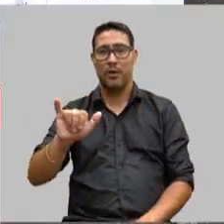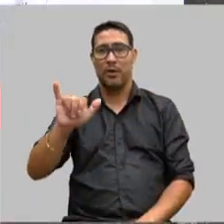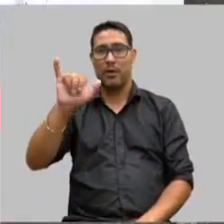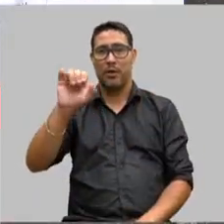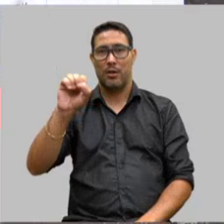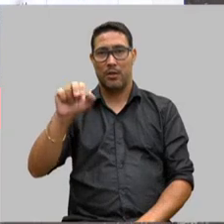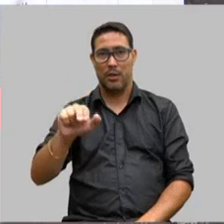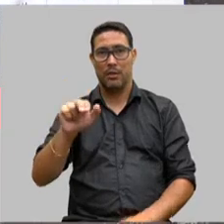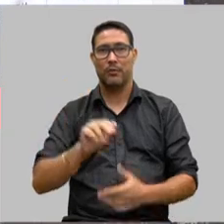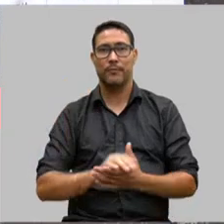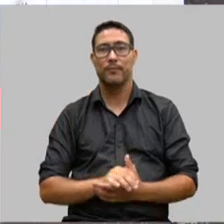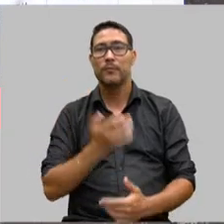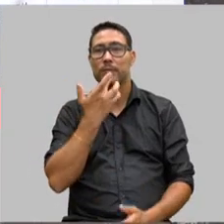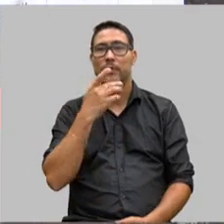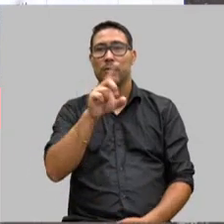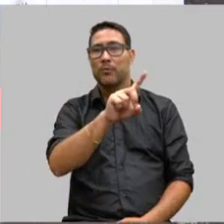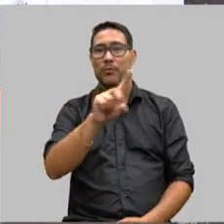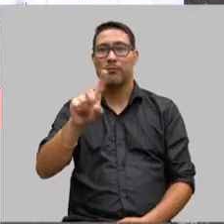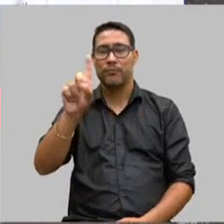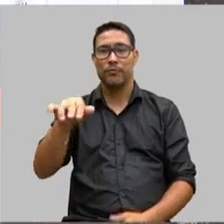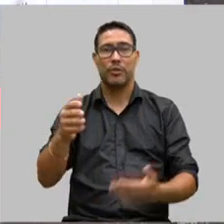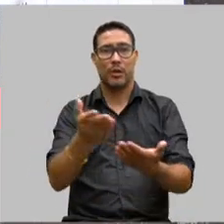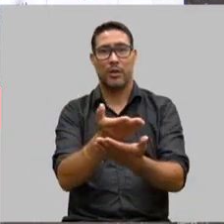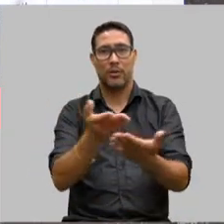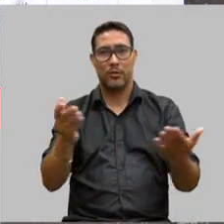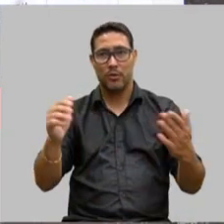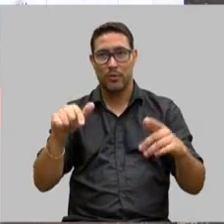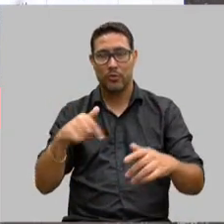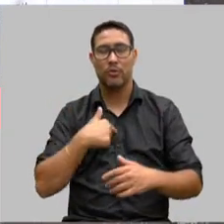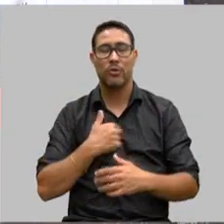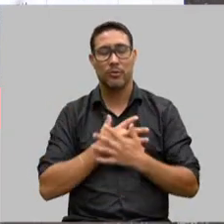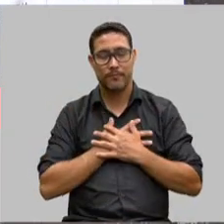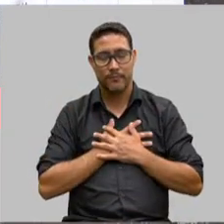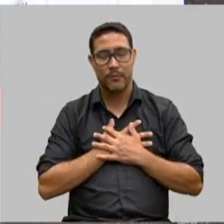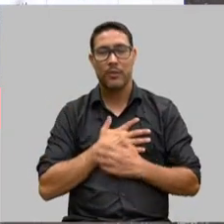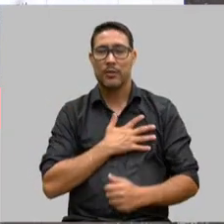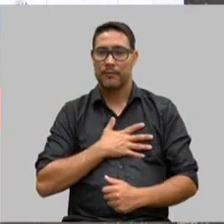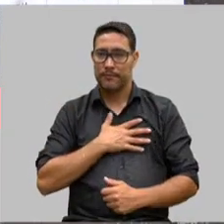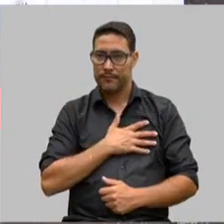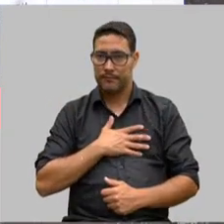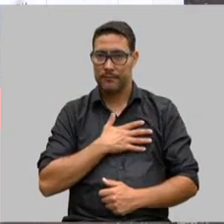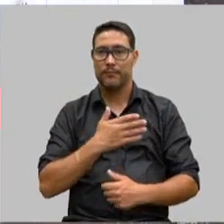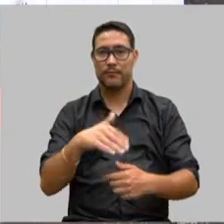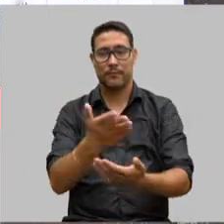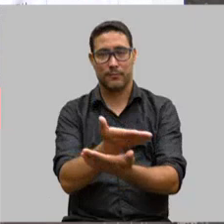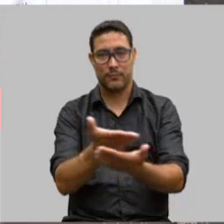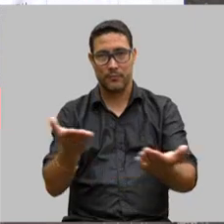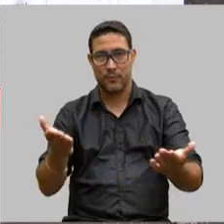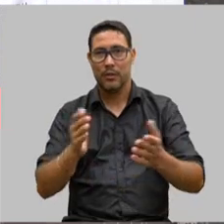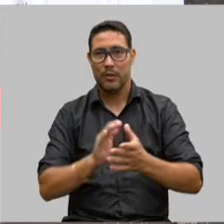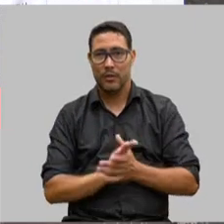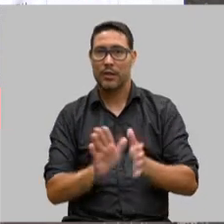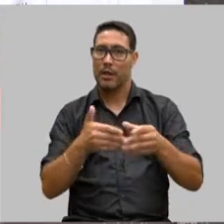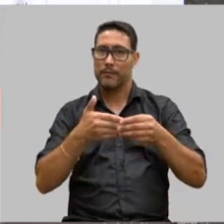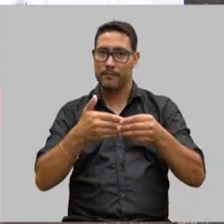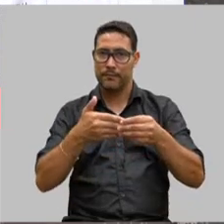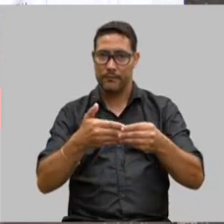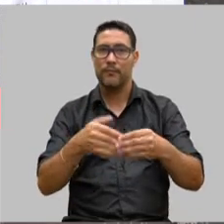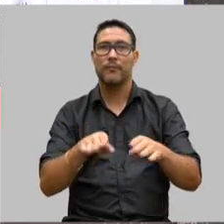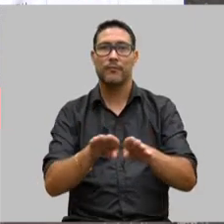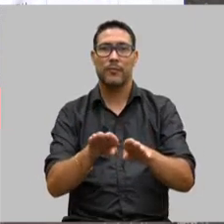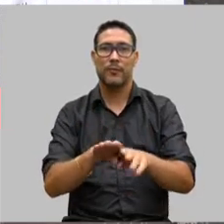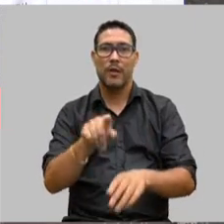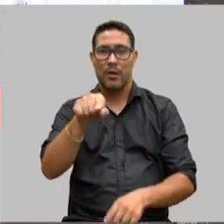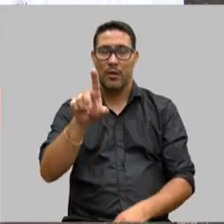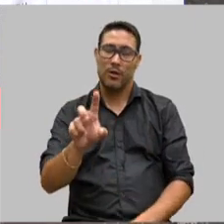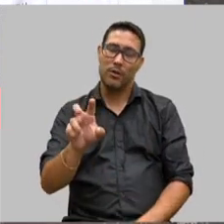Bom dia a todos e todas. Satisfação estar aqui com vocês. Parabenizar essa casa, na pessoa do nosso presidente, deputado Tadeuzinho,